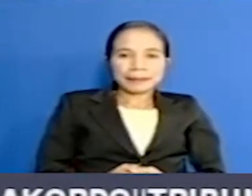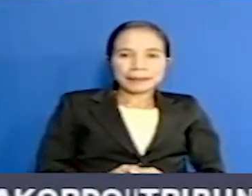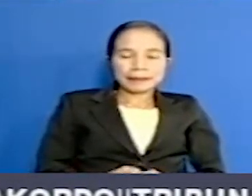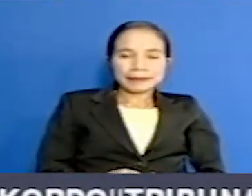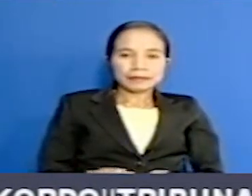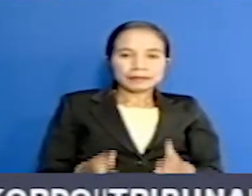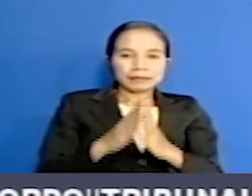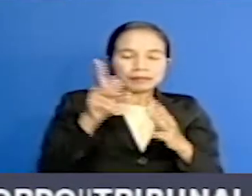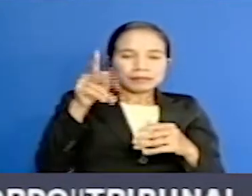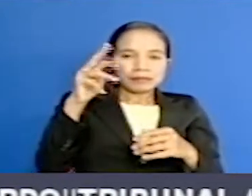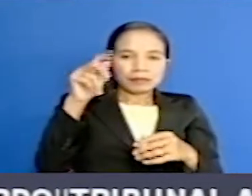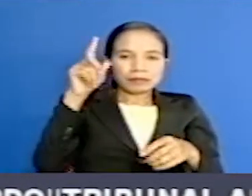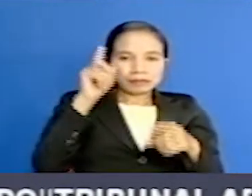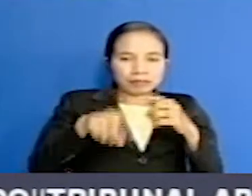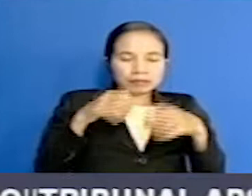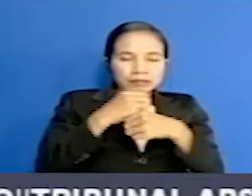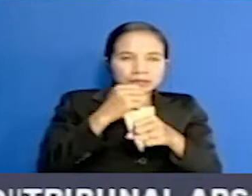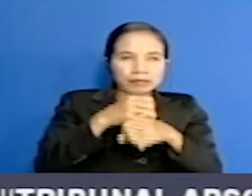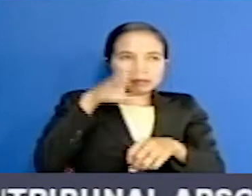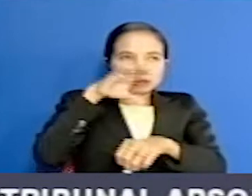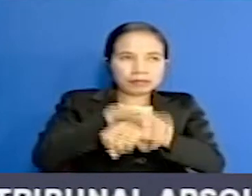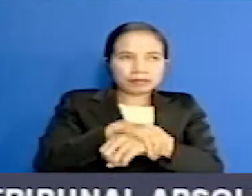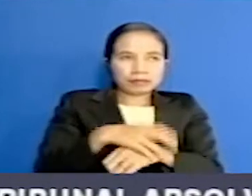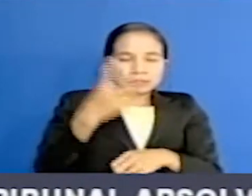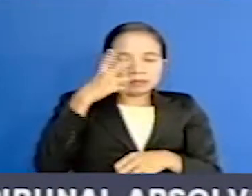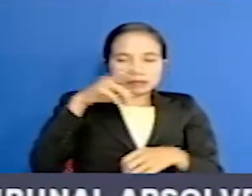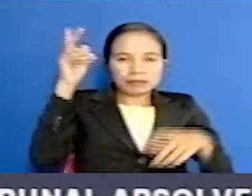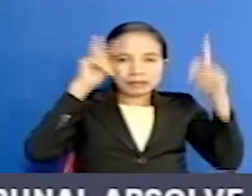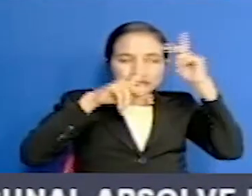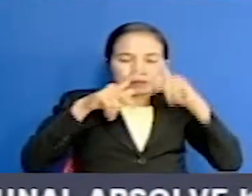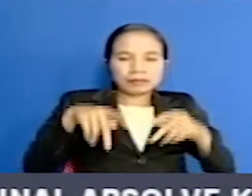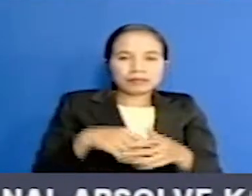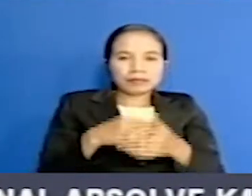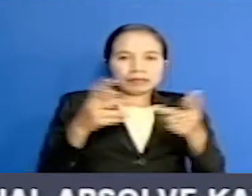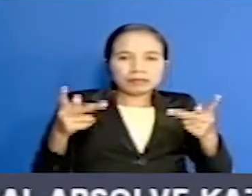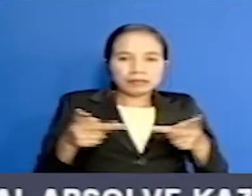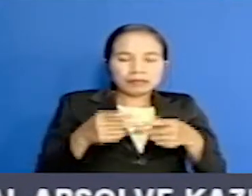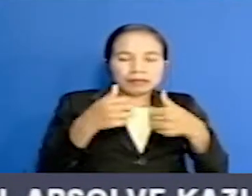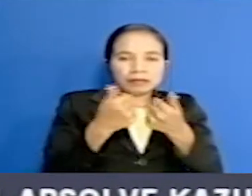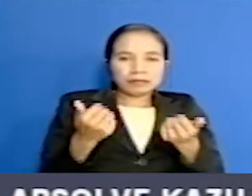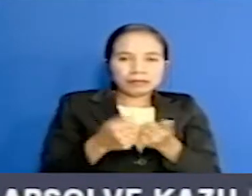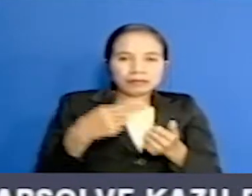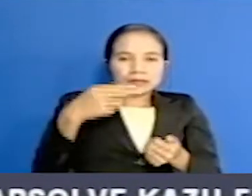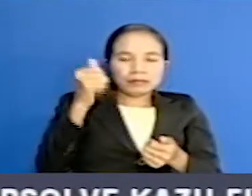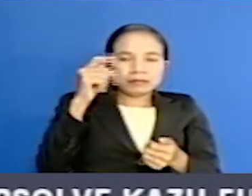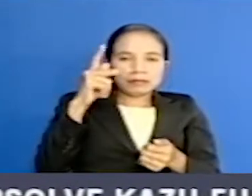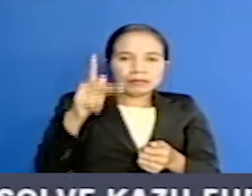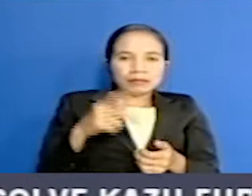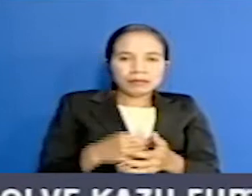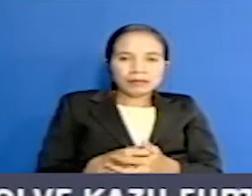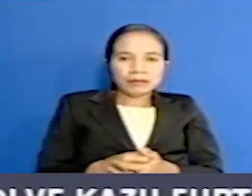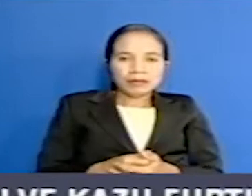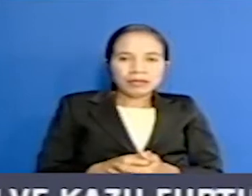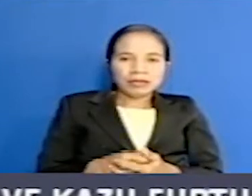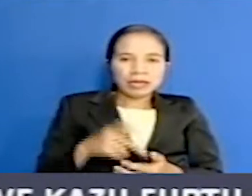la homandadu capturação. Hareba situação refere maka Centro Hactuir Associação Hac Azar no